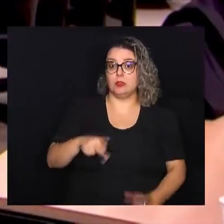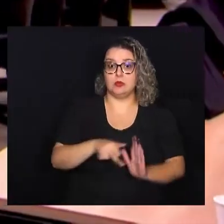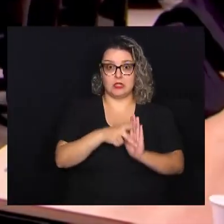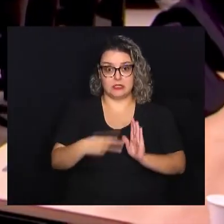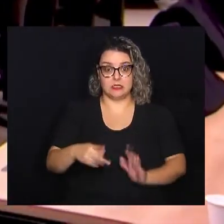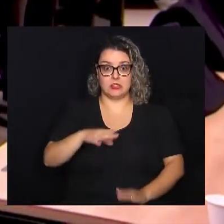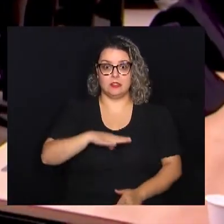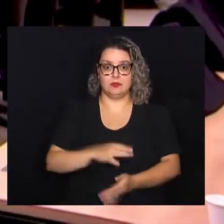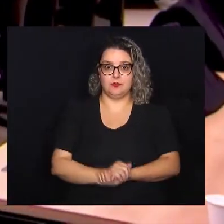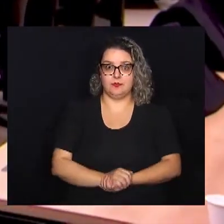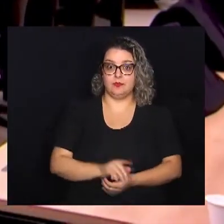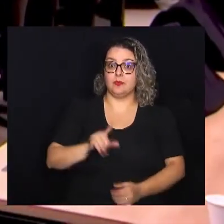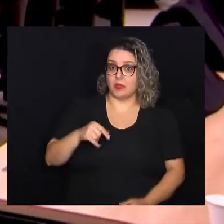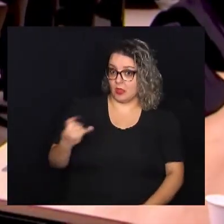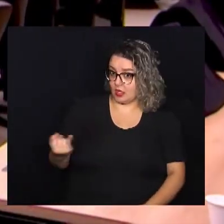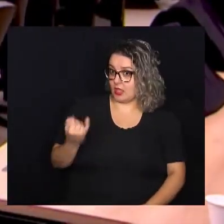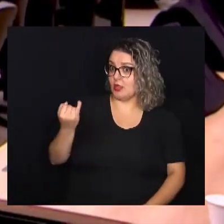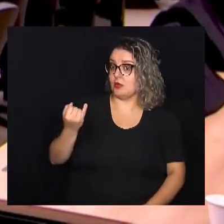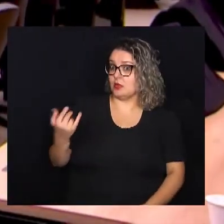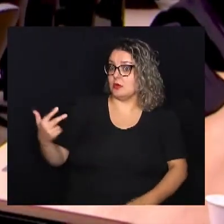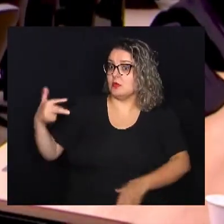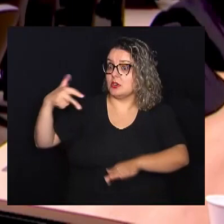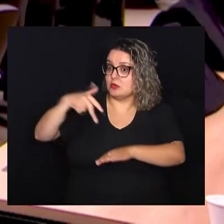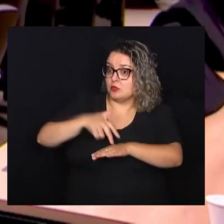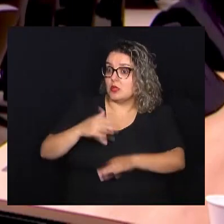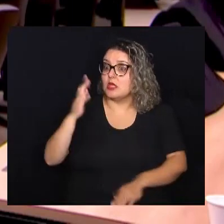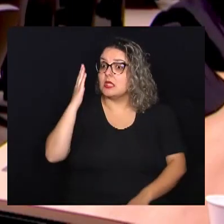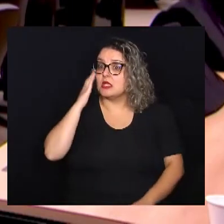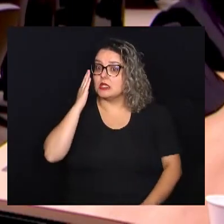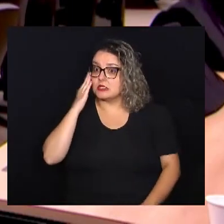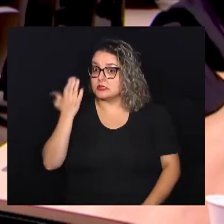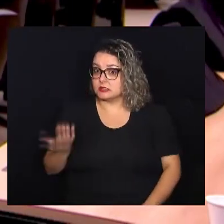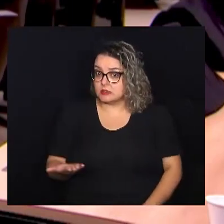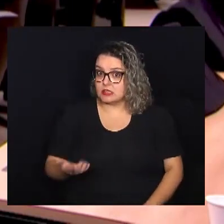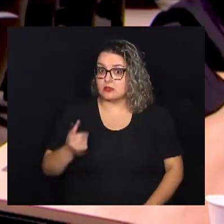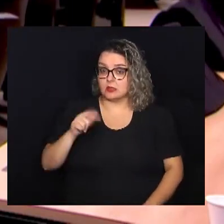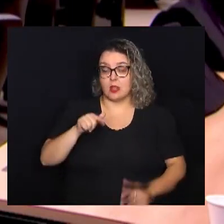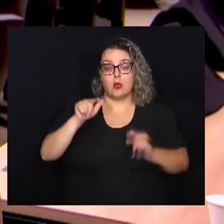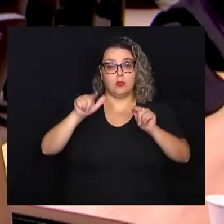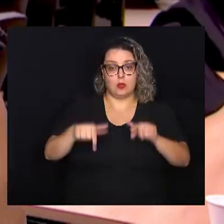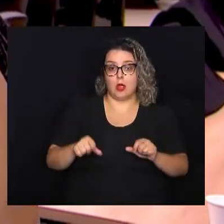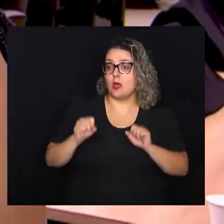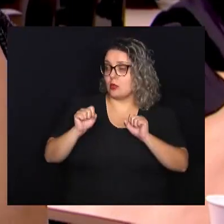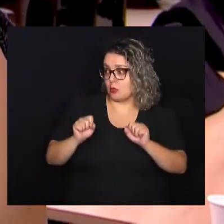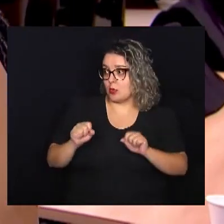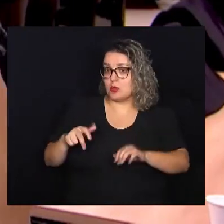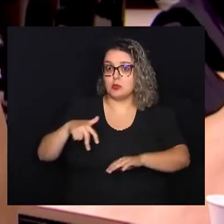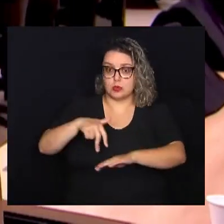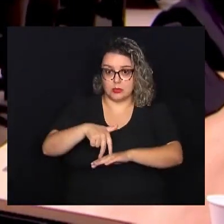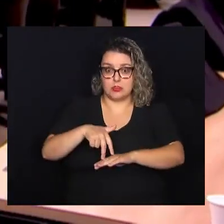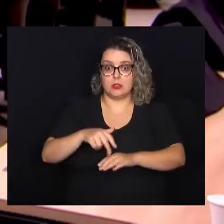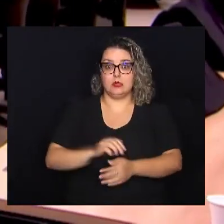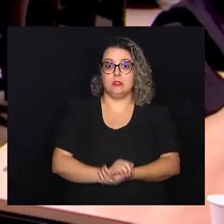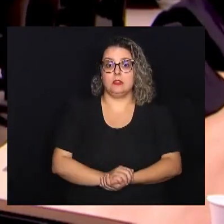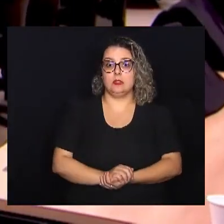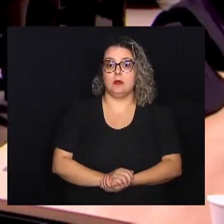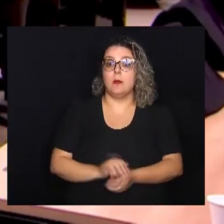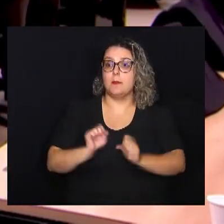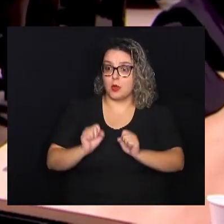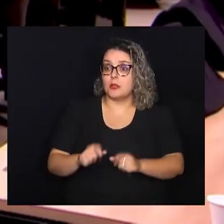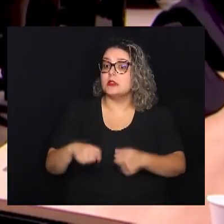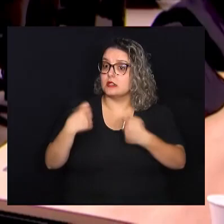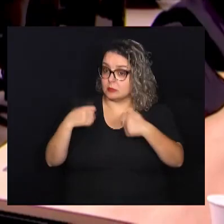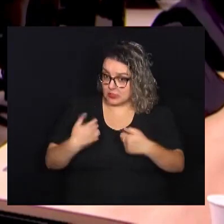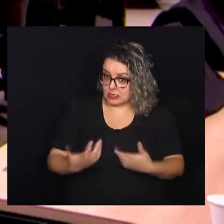é muito importante que eles venham eles entendam que aqui é um espaço que eles podem ocupar eles podem deve me ocupar e também